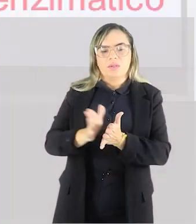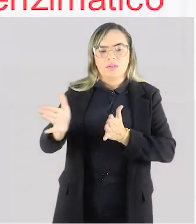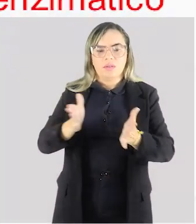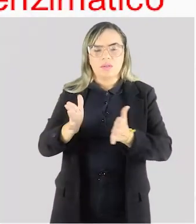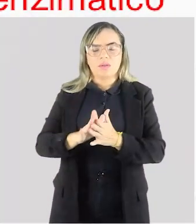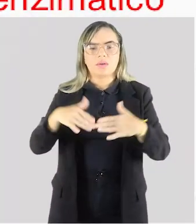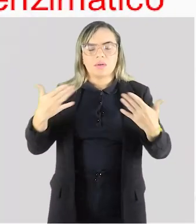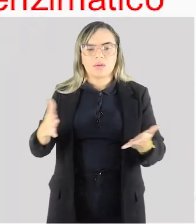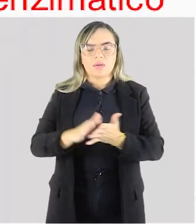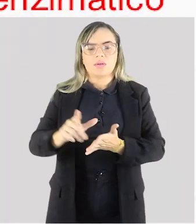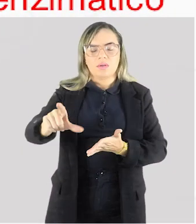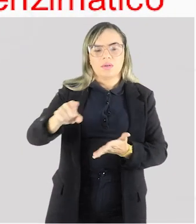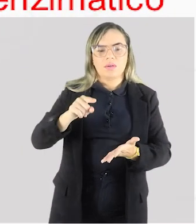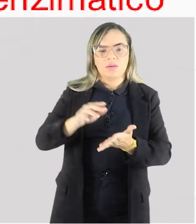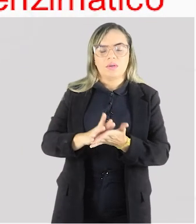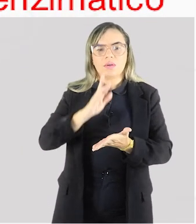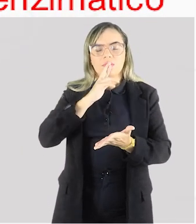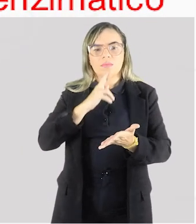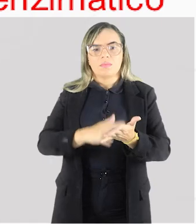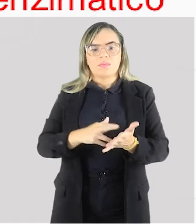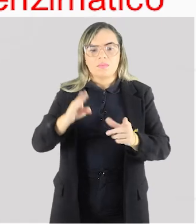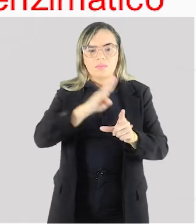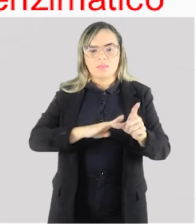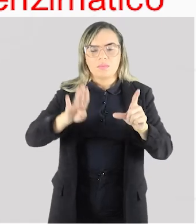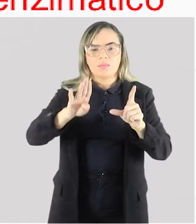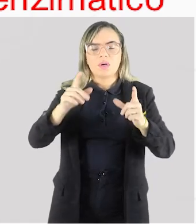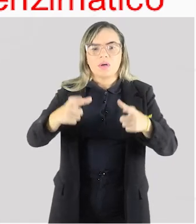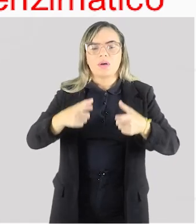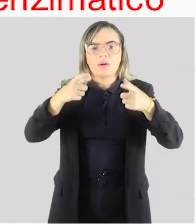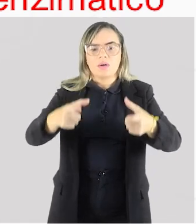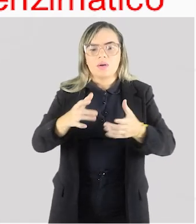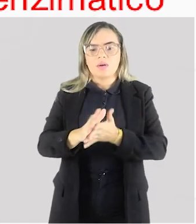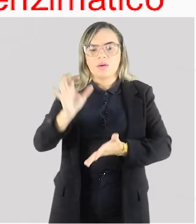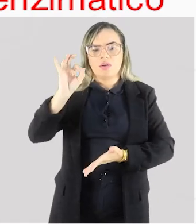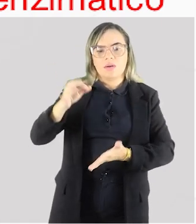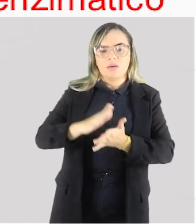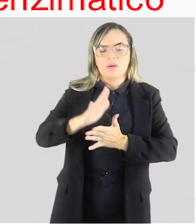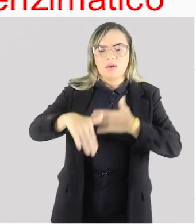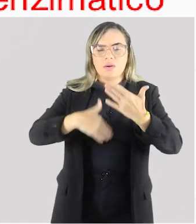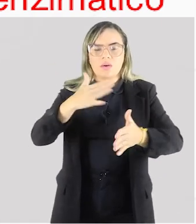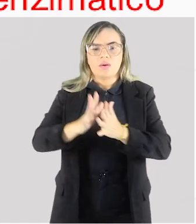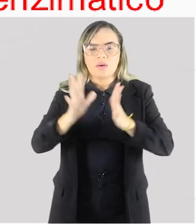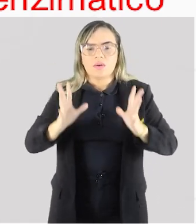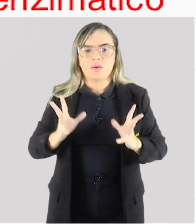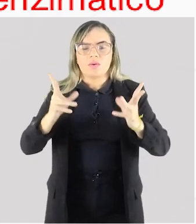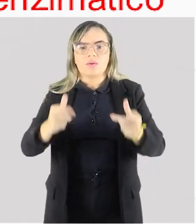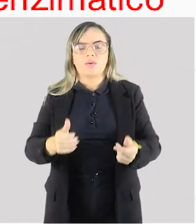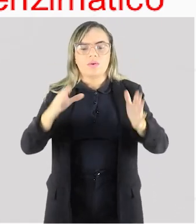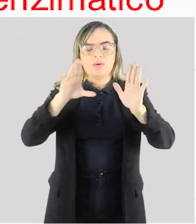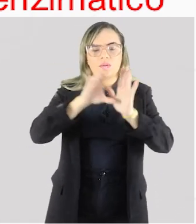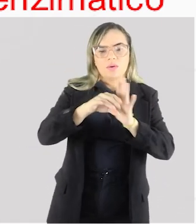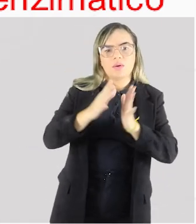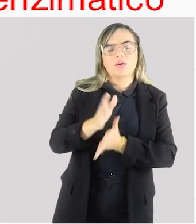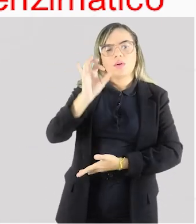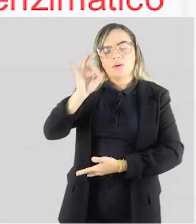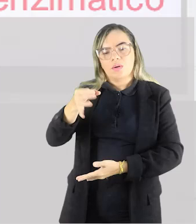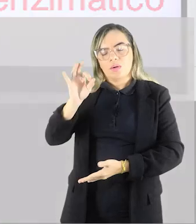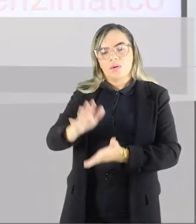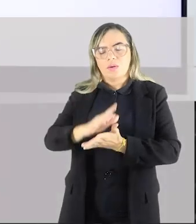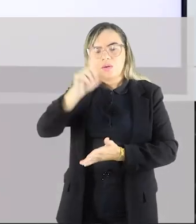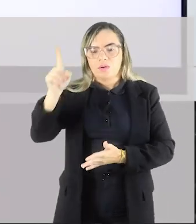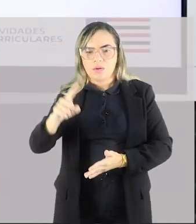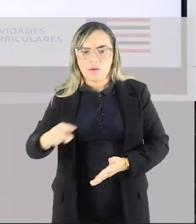Sendo assim, a gente vai marcar a letra B, que dá a localização correta do processo e toda a definição correta também para a